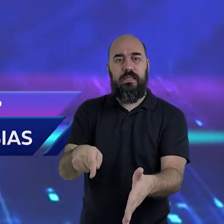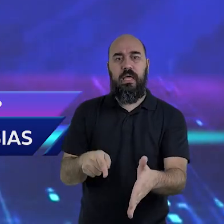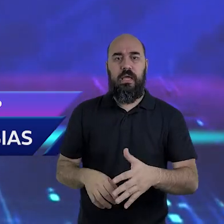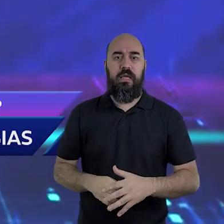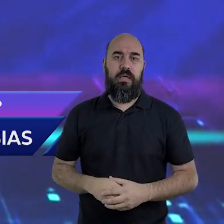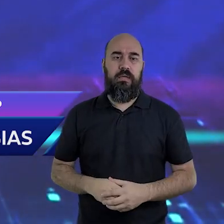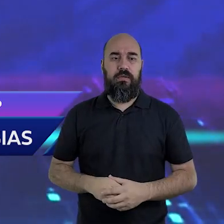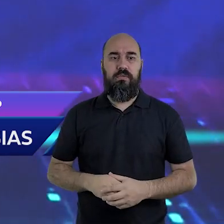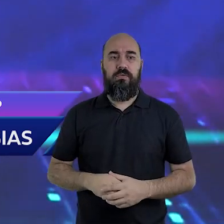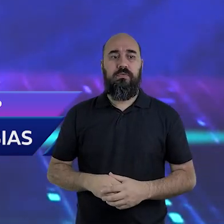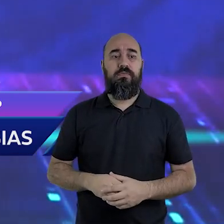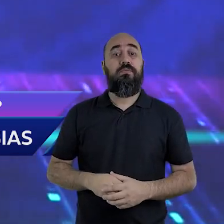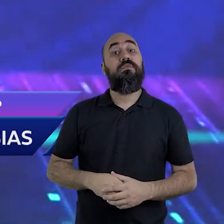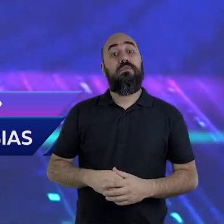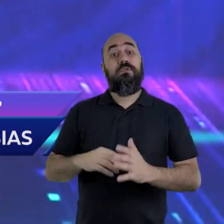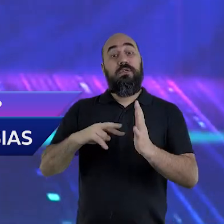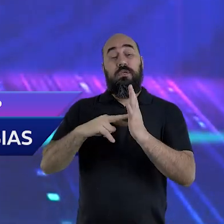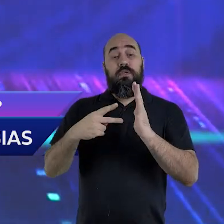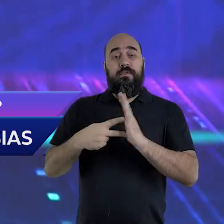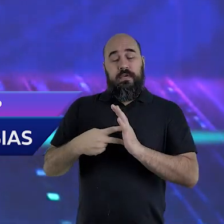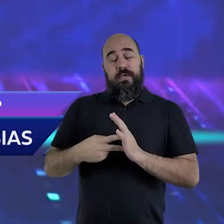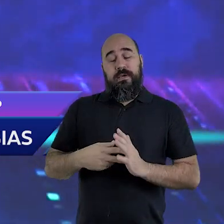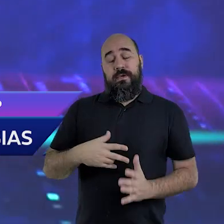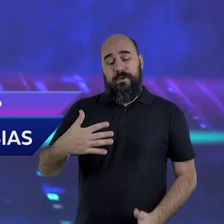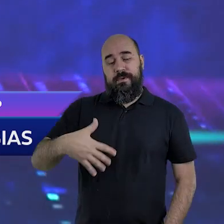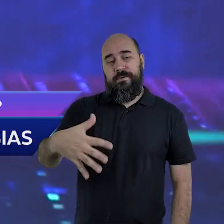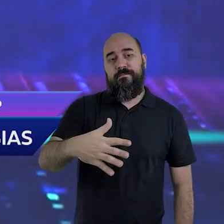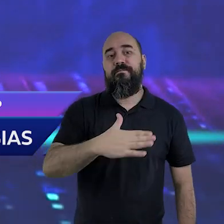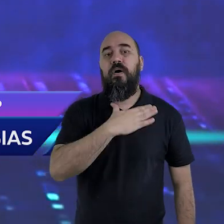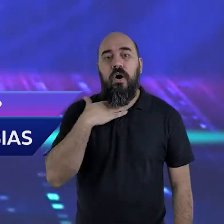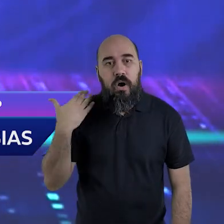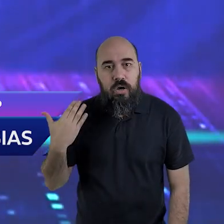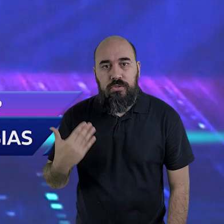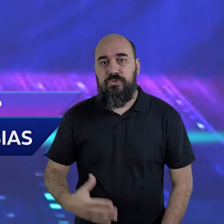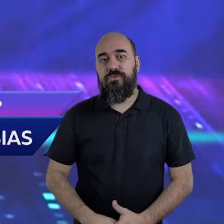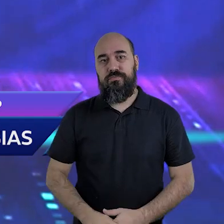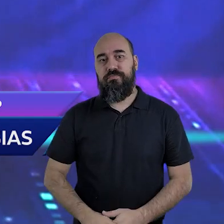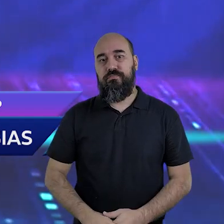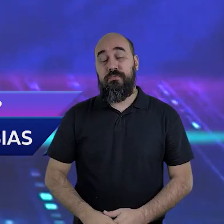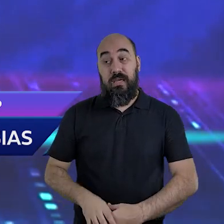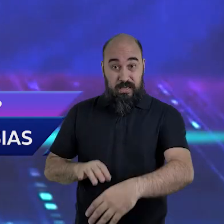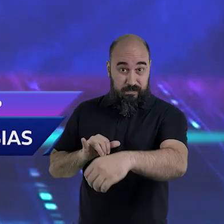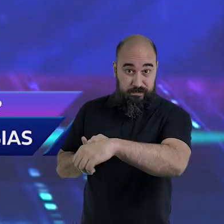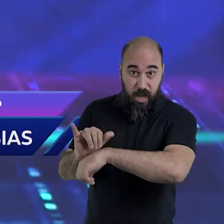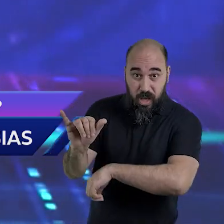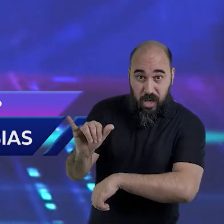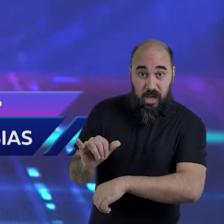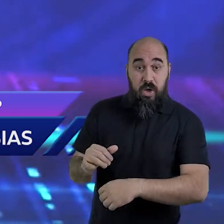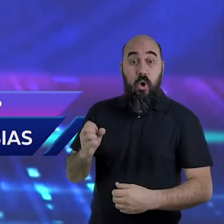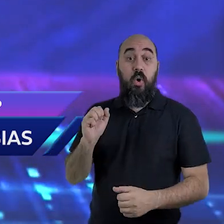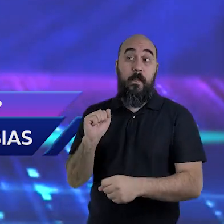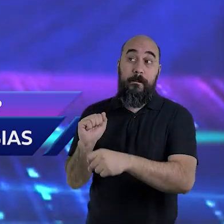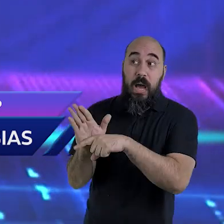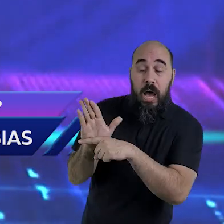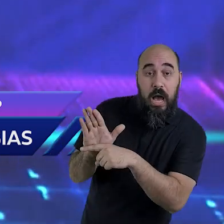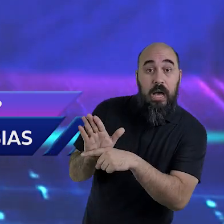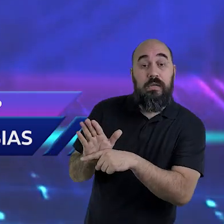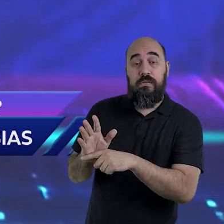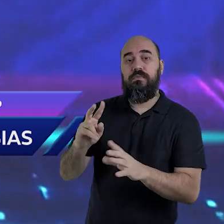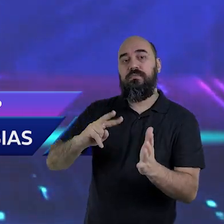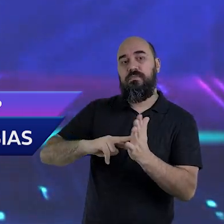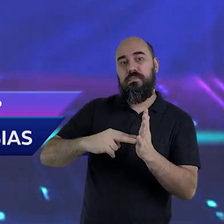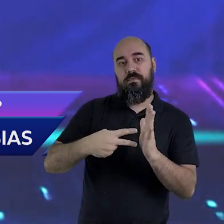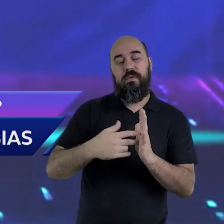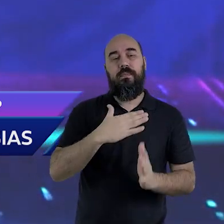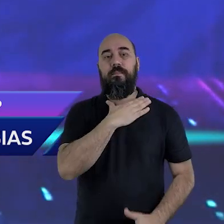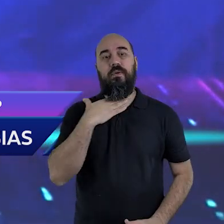Deus resulta em morte, sempre. Há outros detalhes das profecias que se